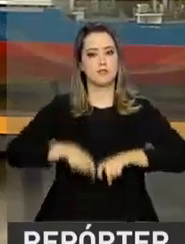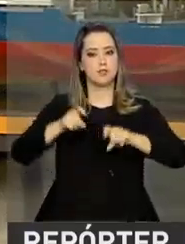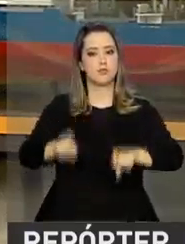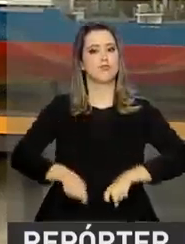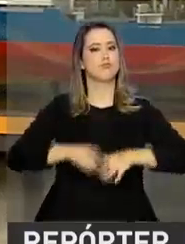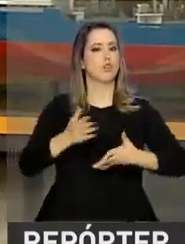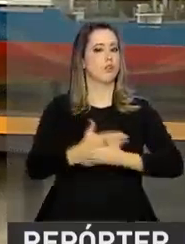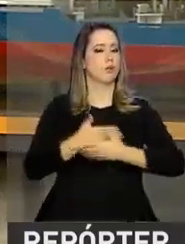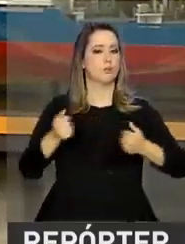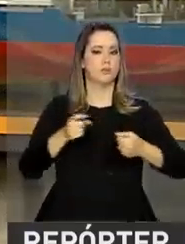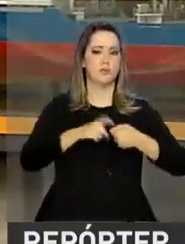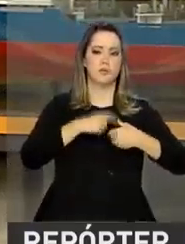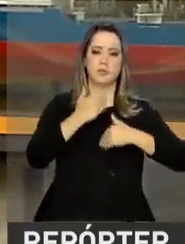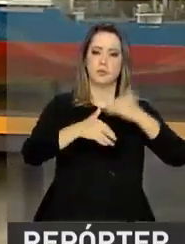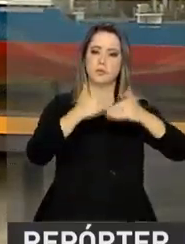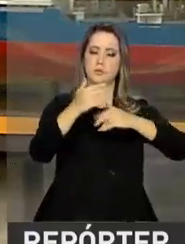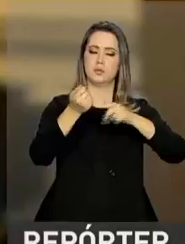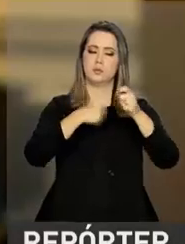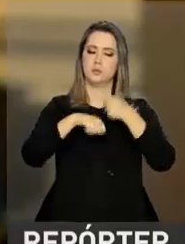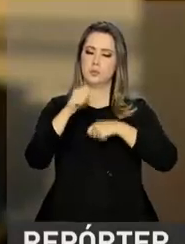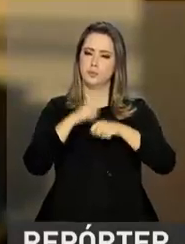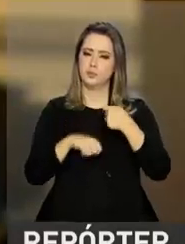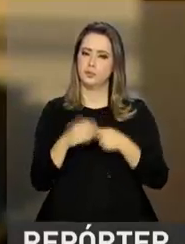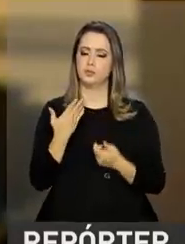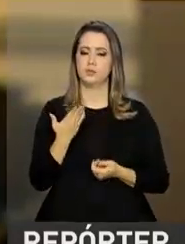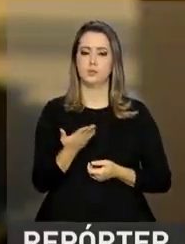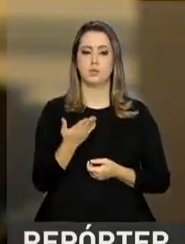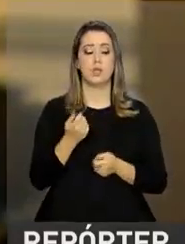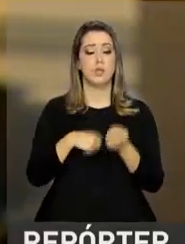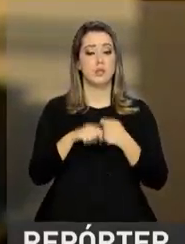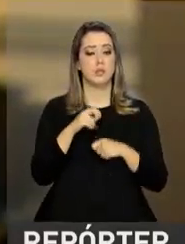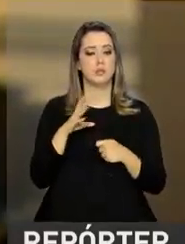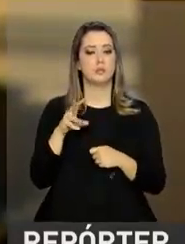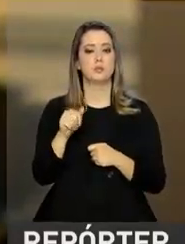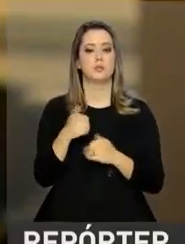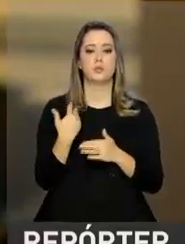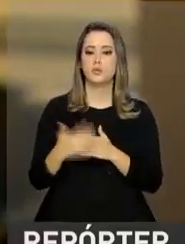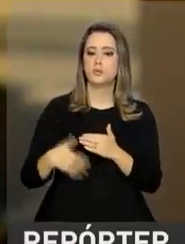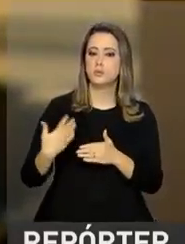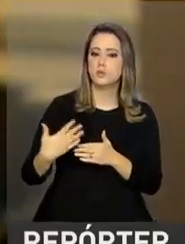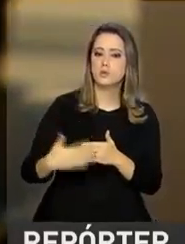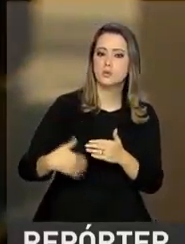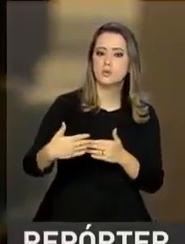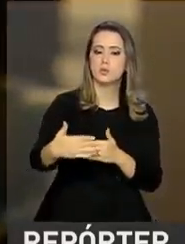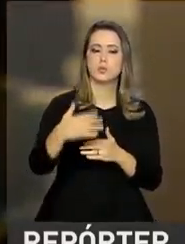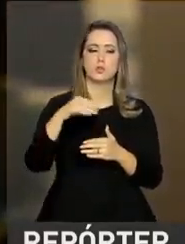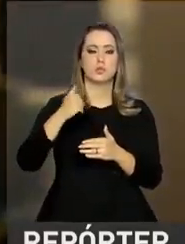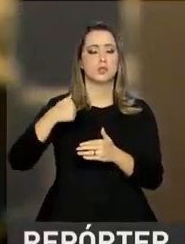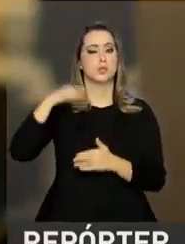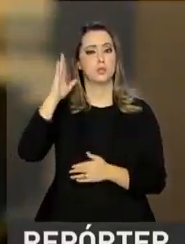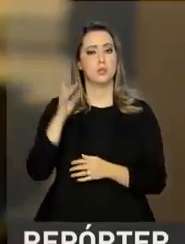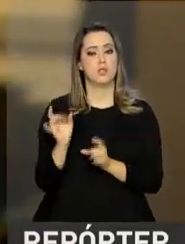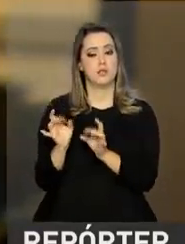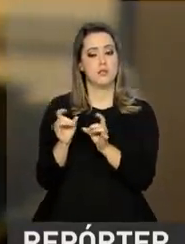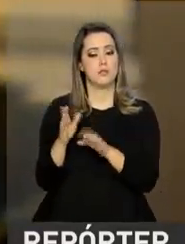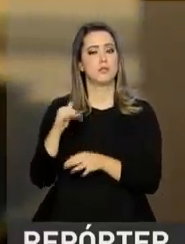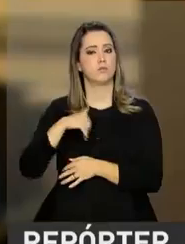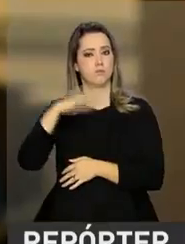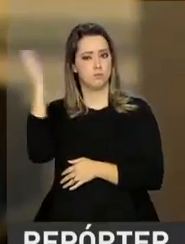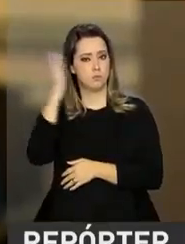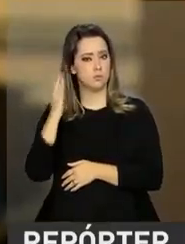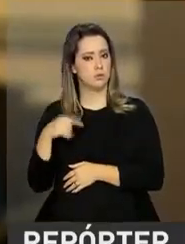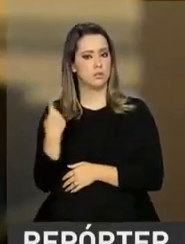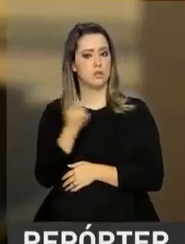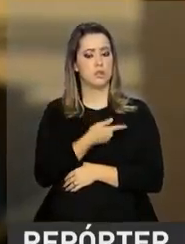volta do crescimento da economia brasileira a economia todo está se movimentando mais e não só à exportação nós